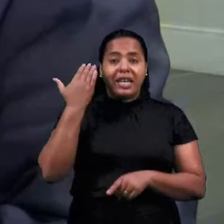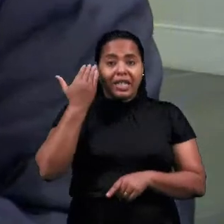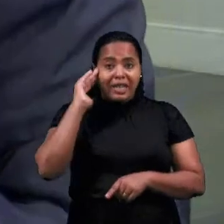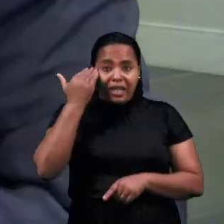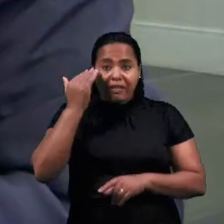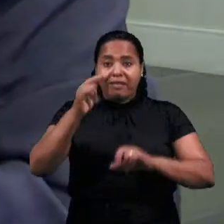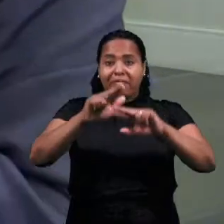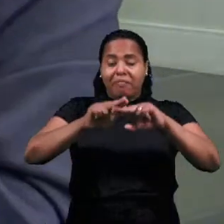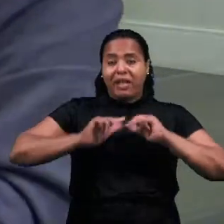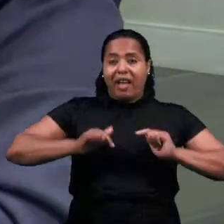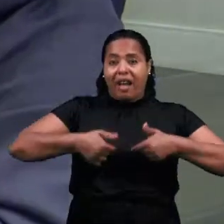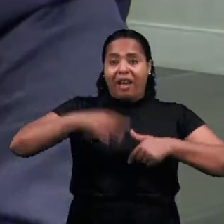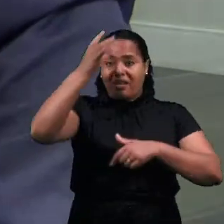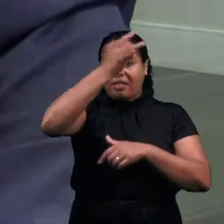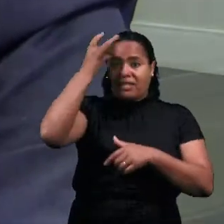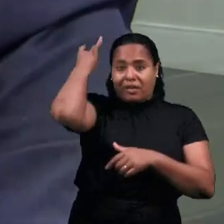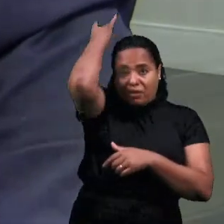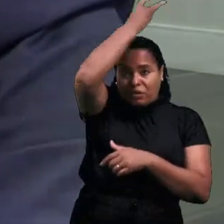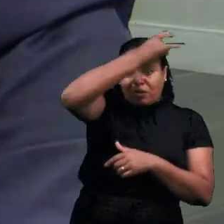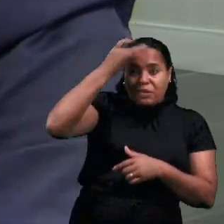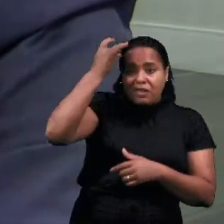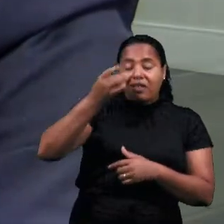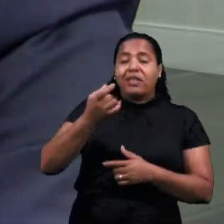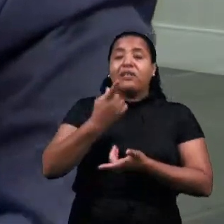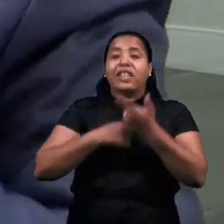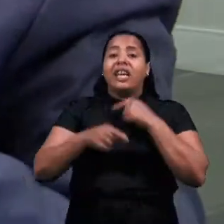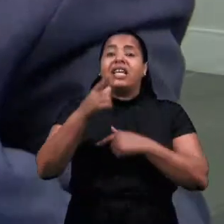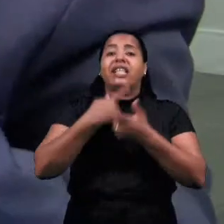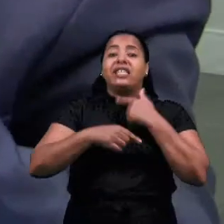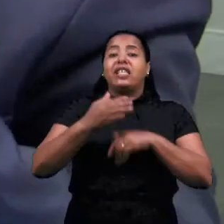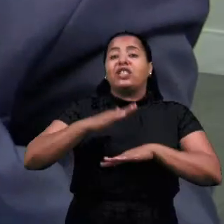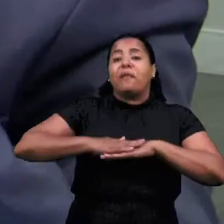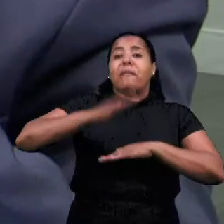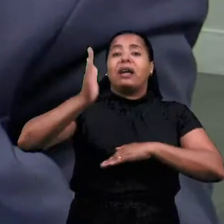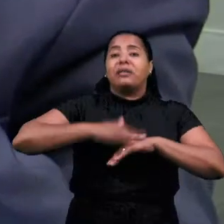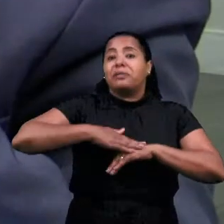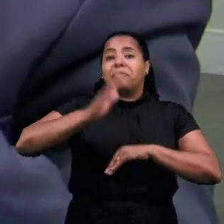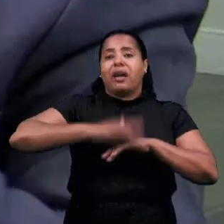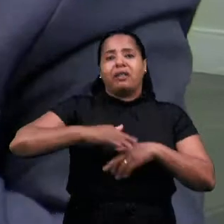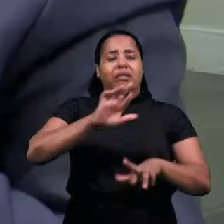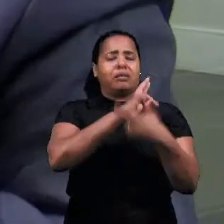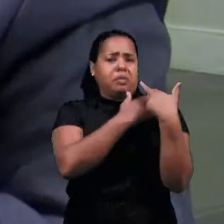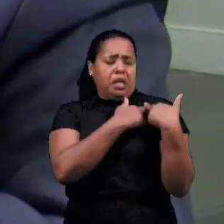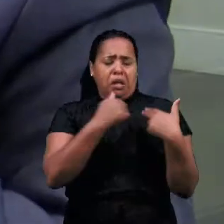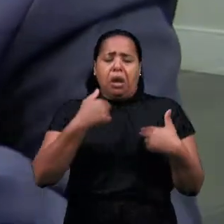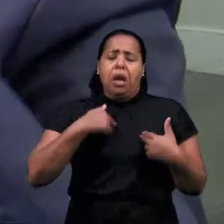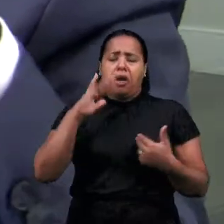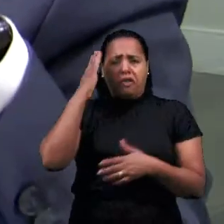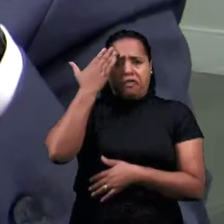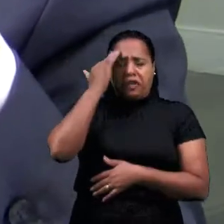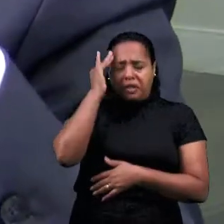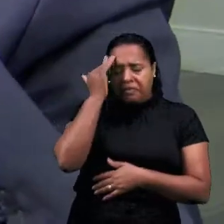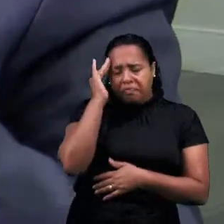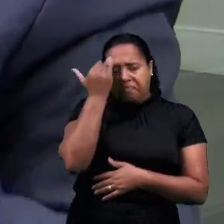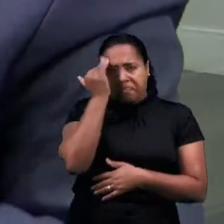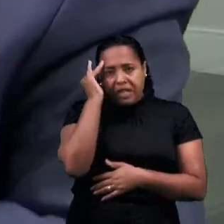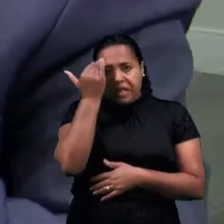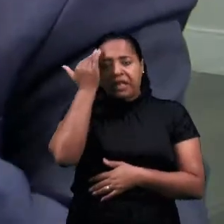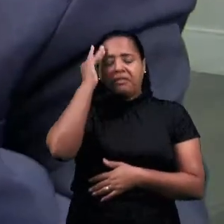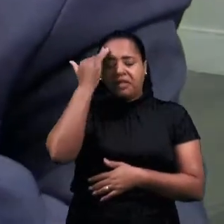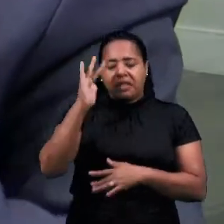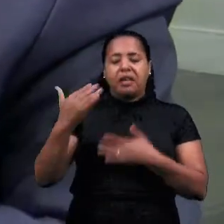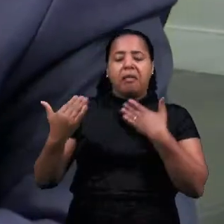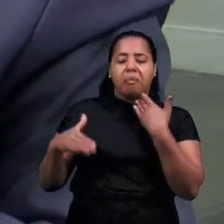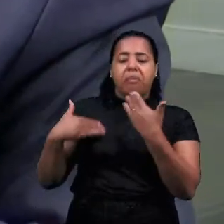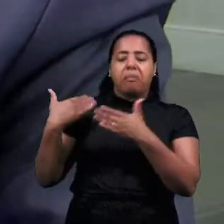ele requer de você mais responsabilidade. Eu fui compreendendo isso. E um dia o